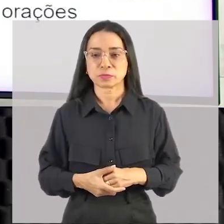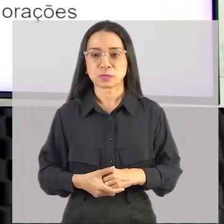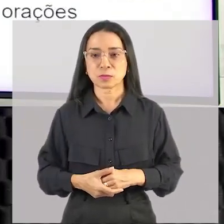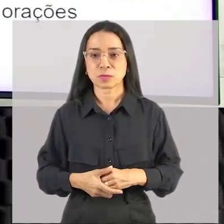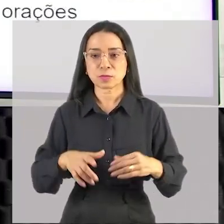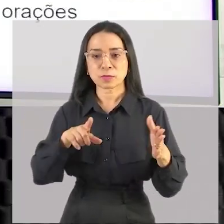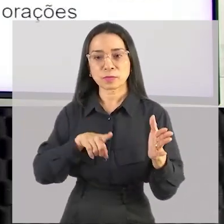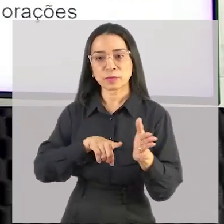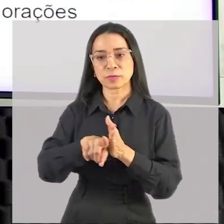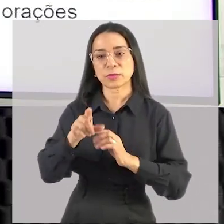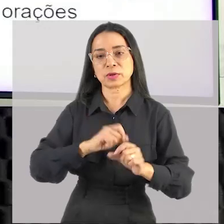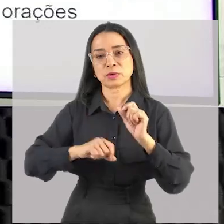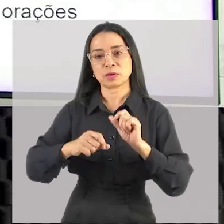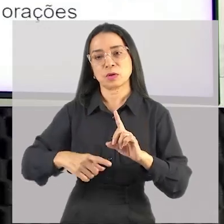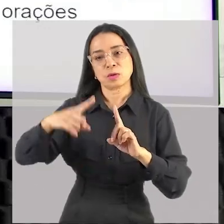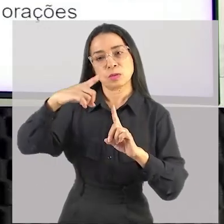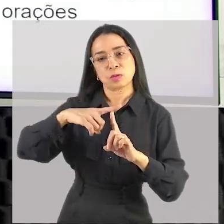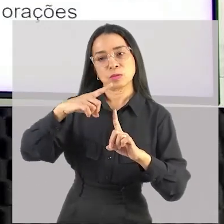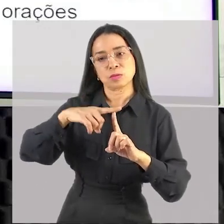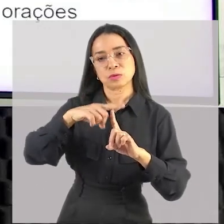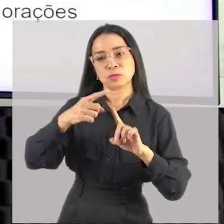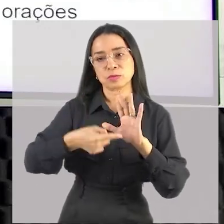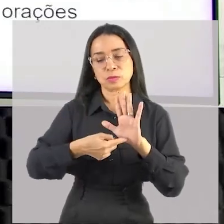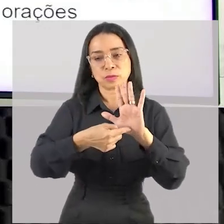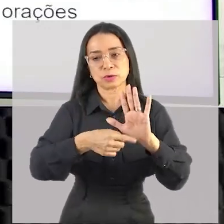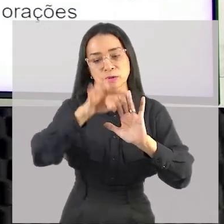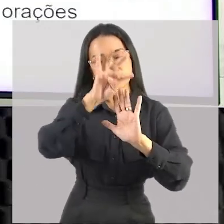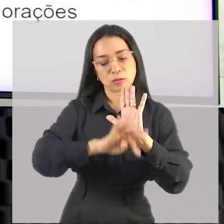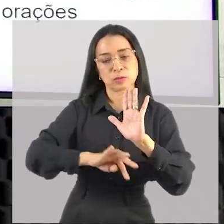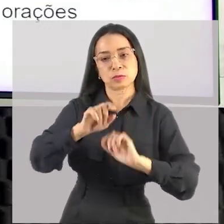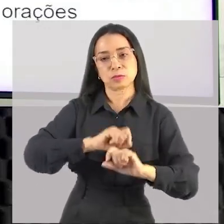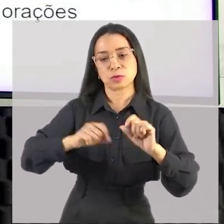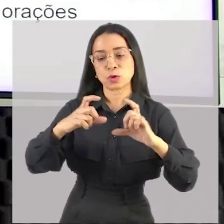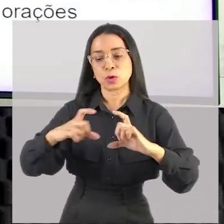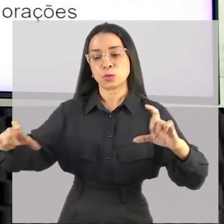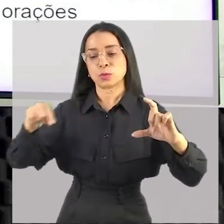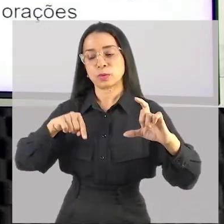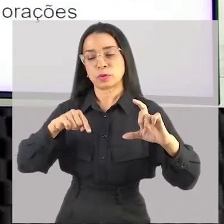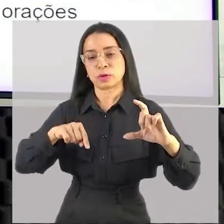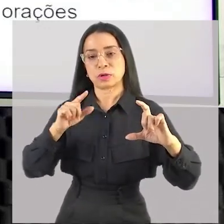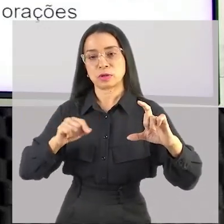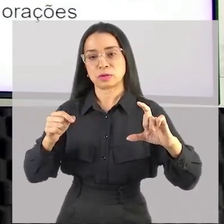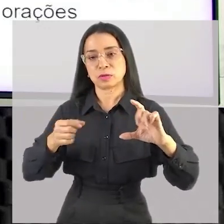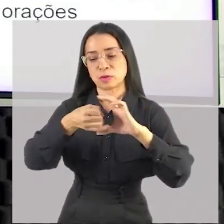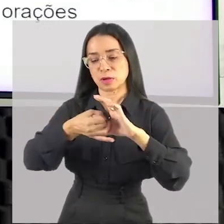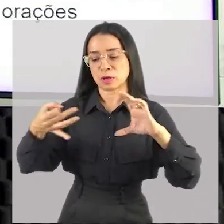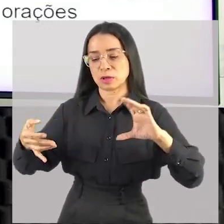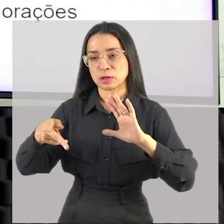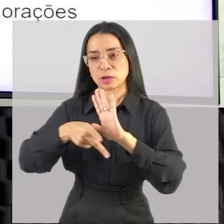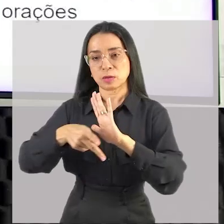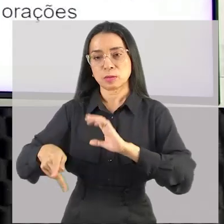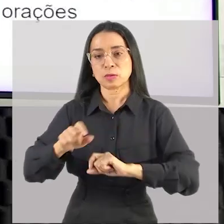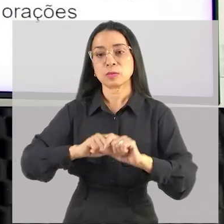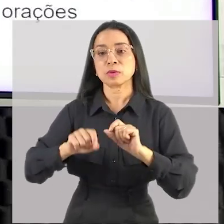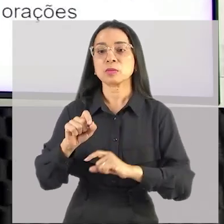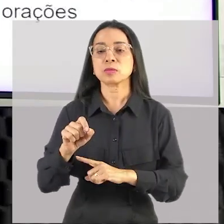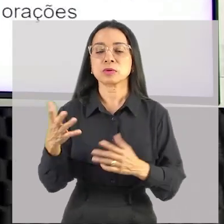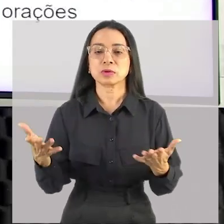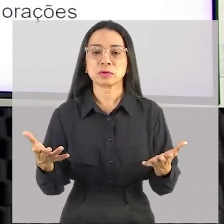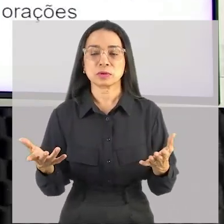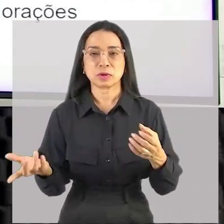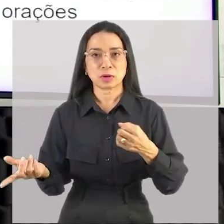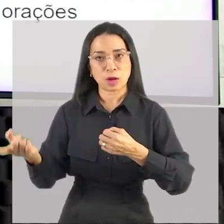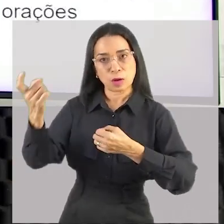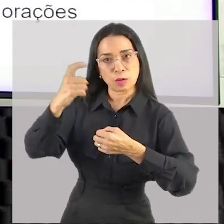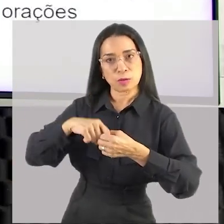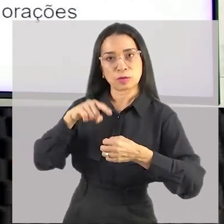questão. O estilo demarcado pela escritora no trecho em análise caracteriza-se pelo ou pela. Eu vou voltar para